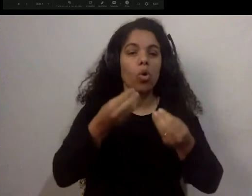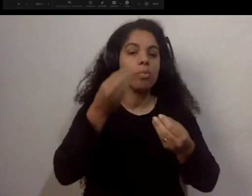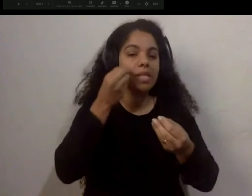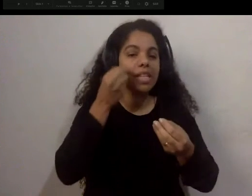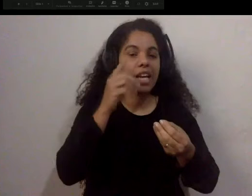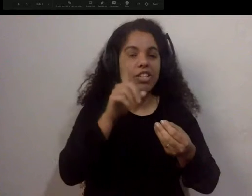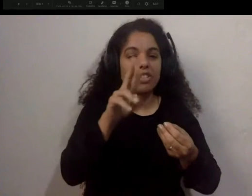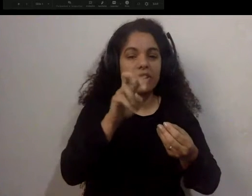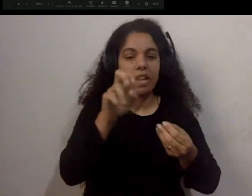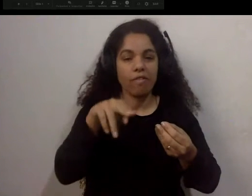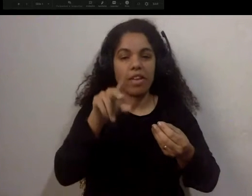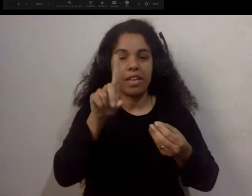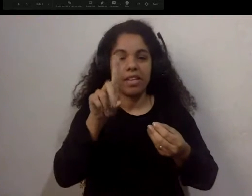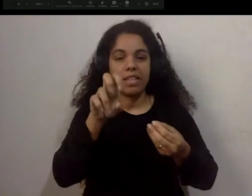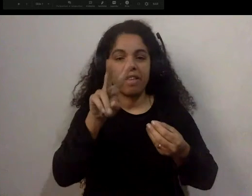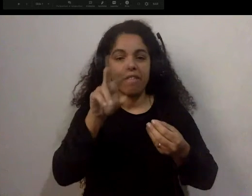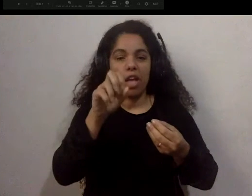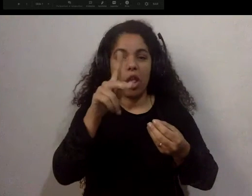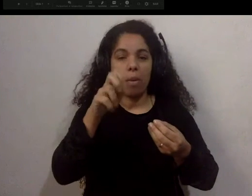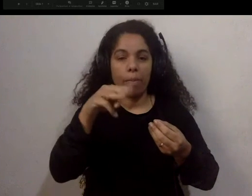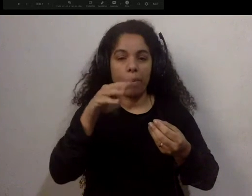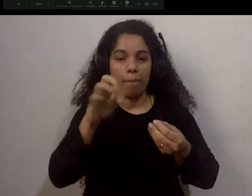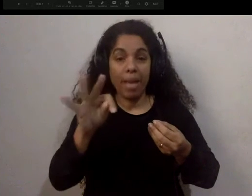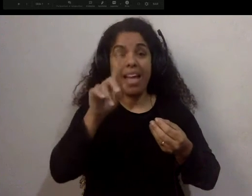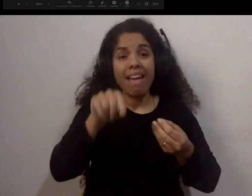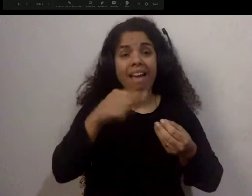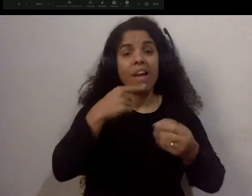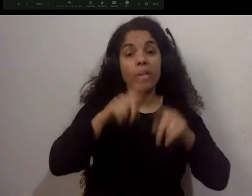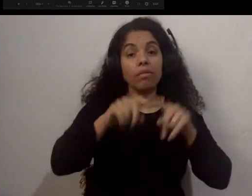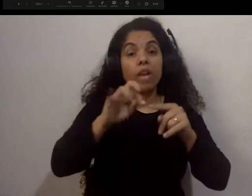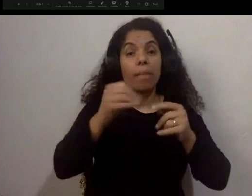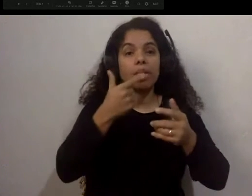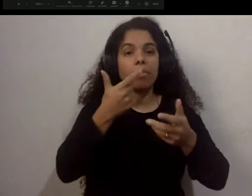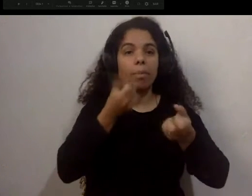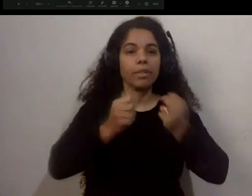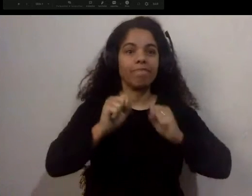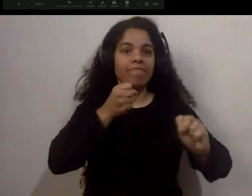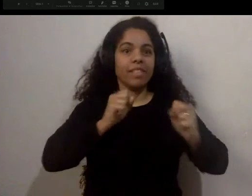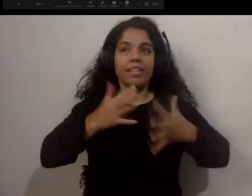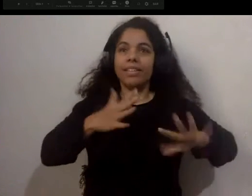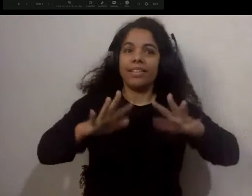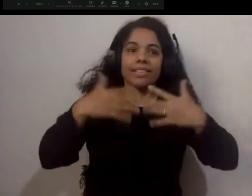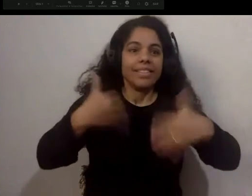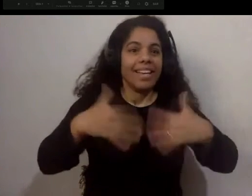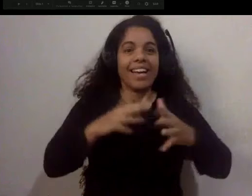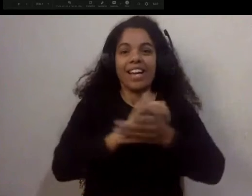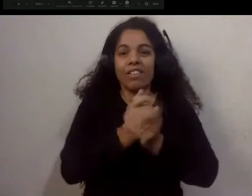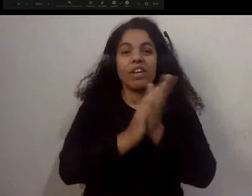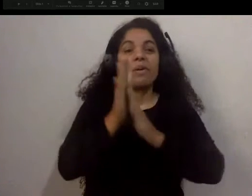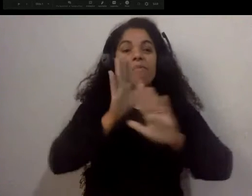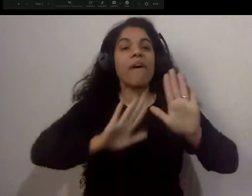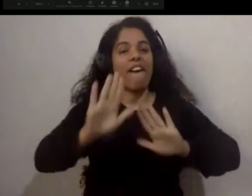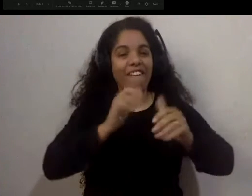Development. Eu para controlar a ansiedade e eu vou explicar ao longo da apresentação por quê, mas é